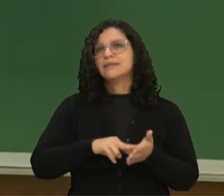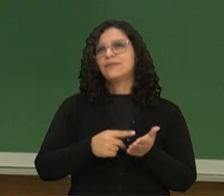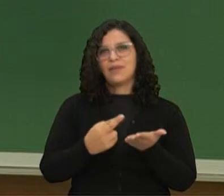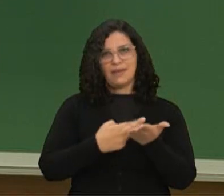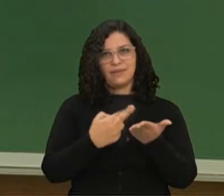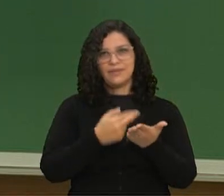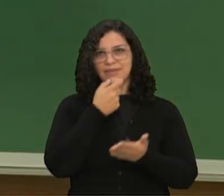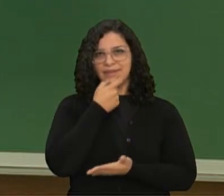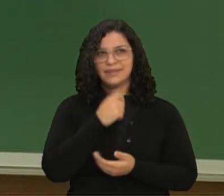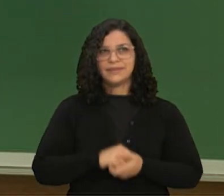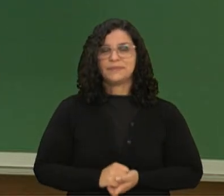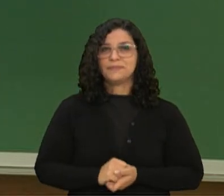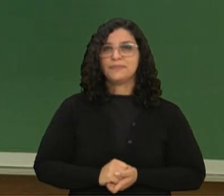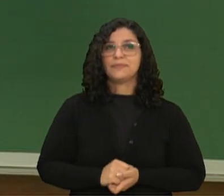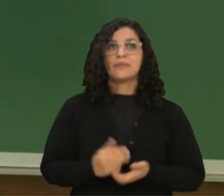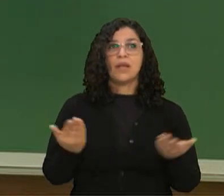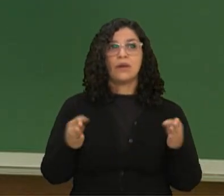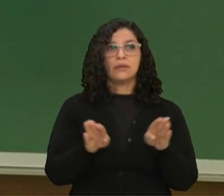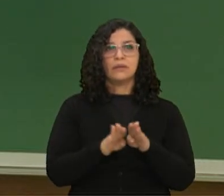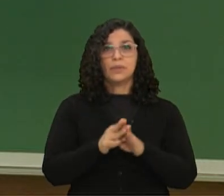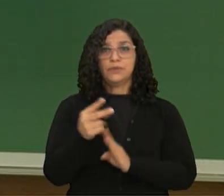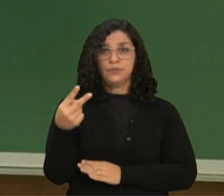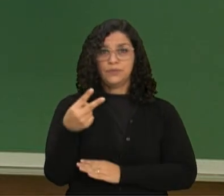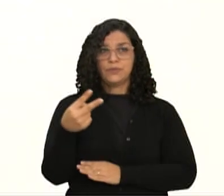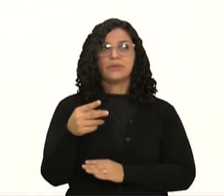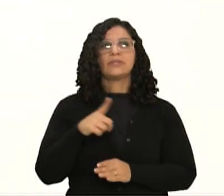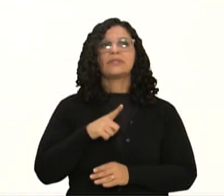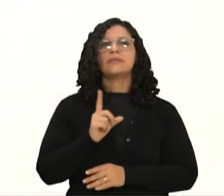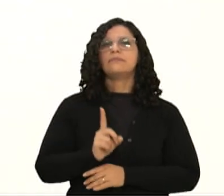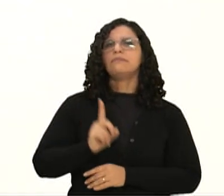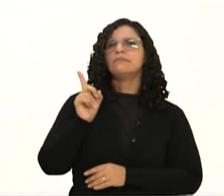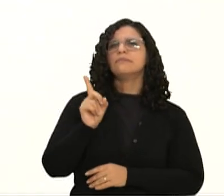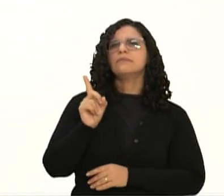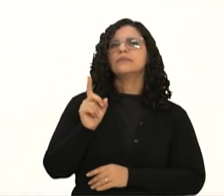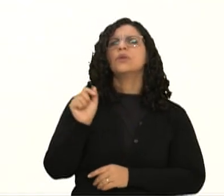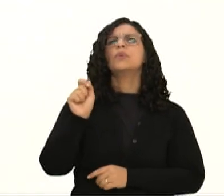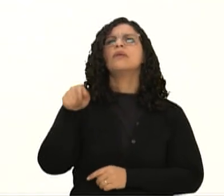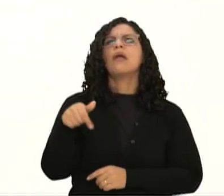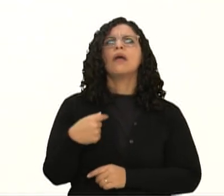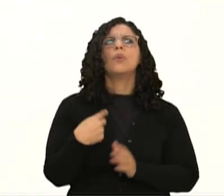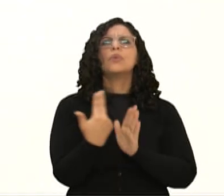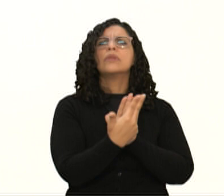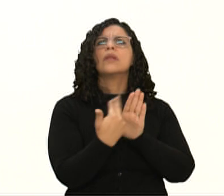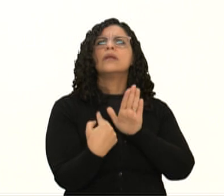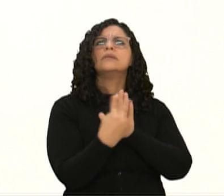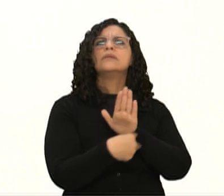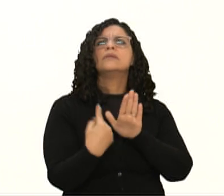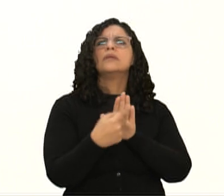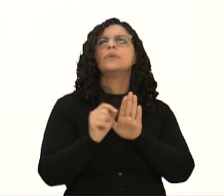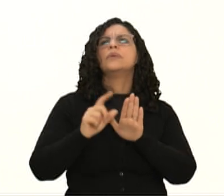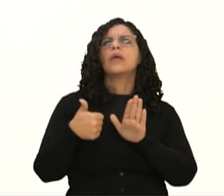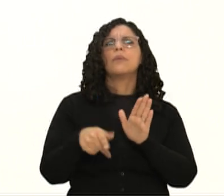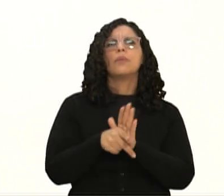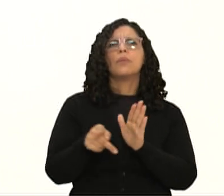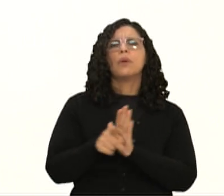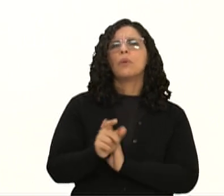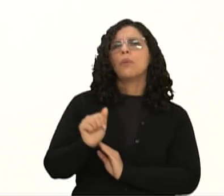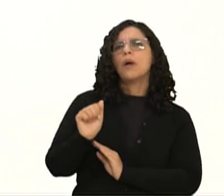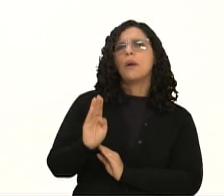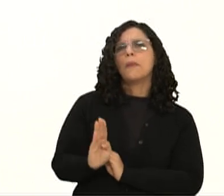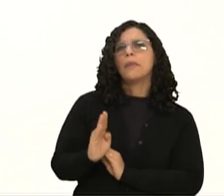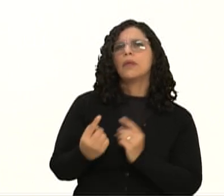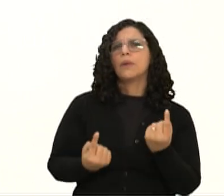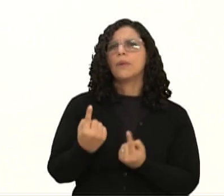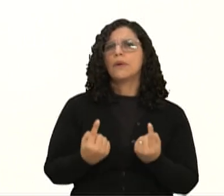revista. E number 2, this is a, por esse desenho aqui, nós temos um hand